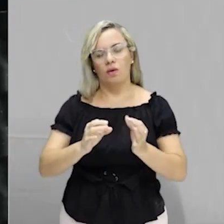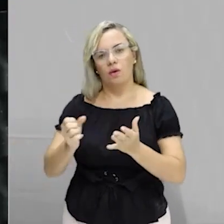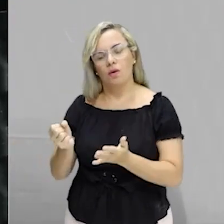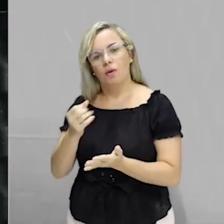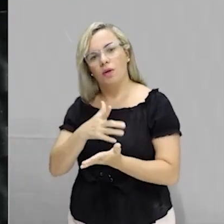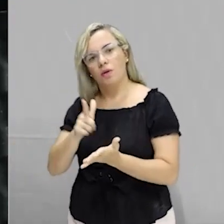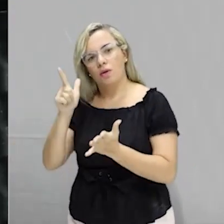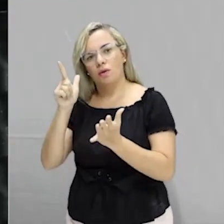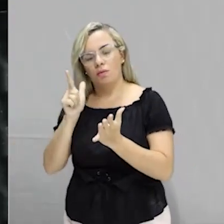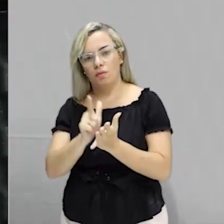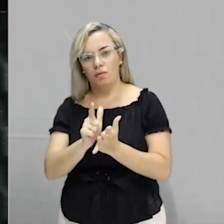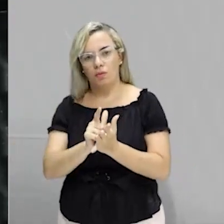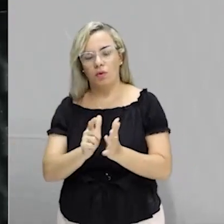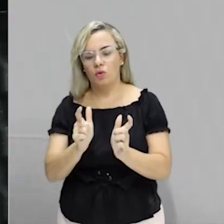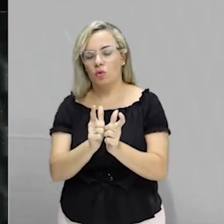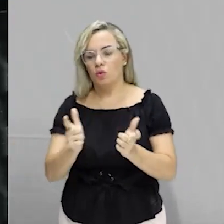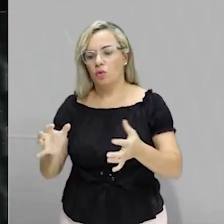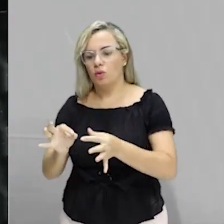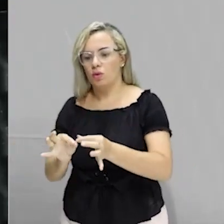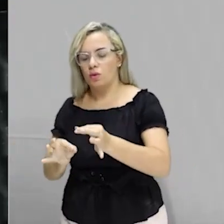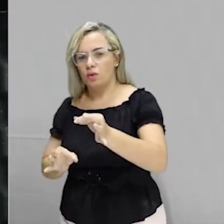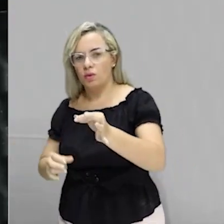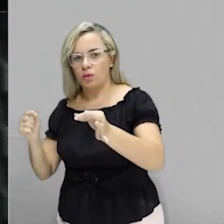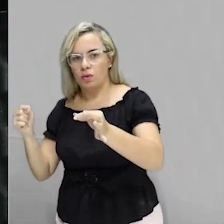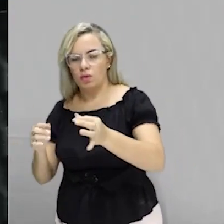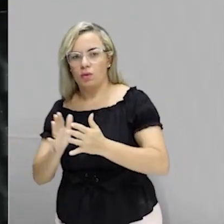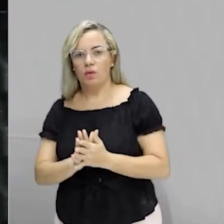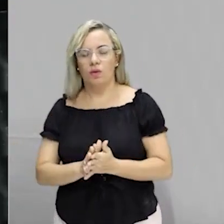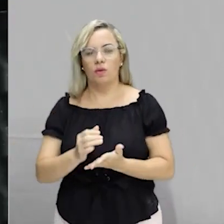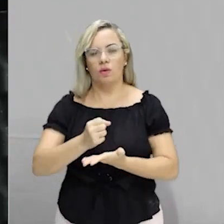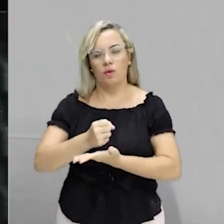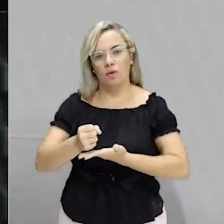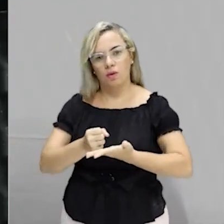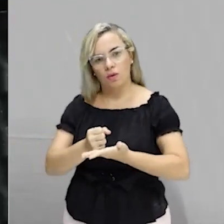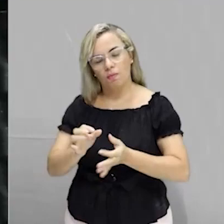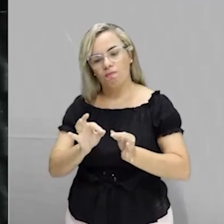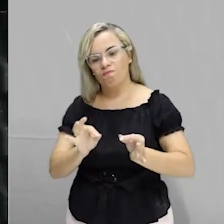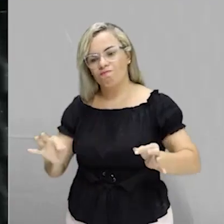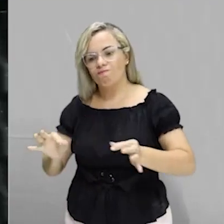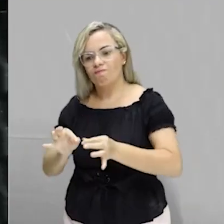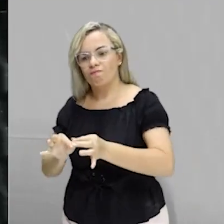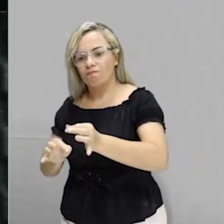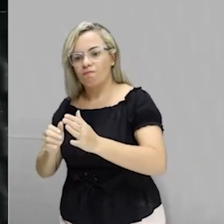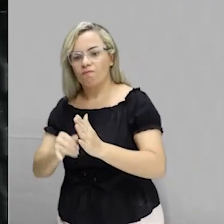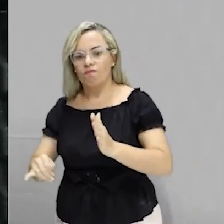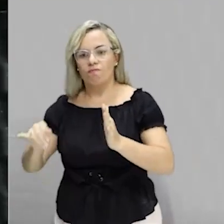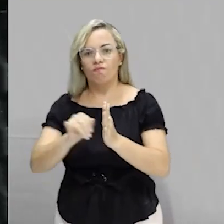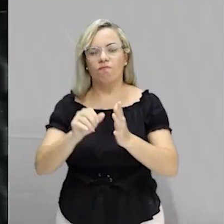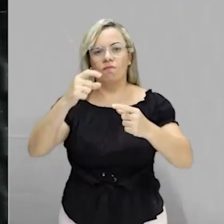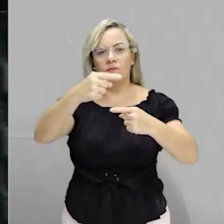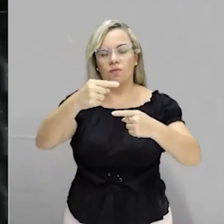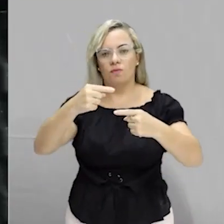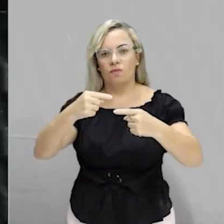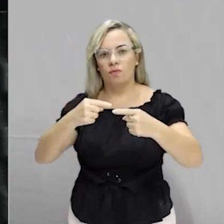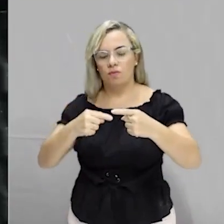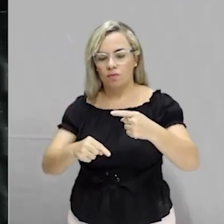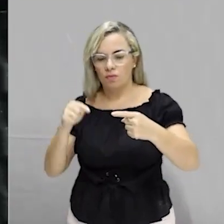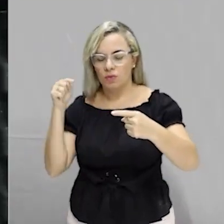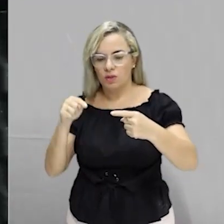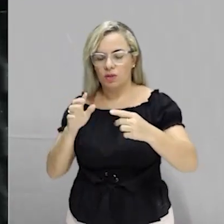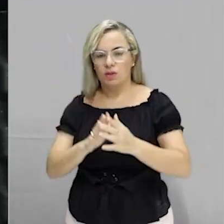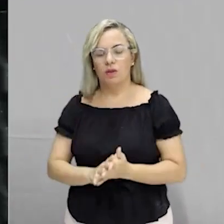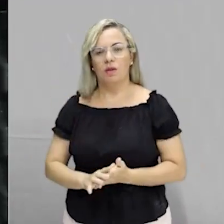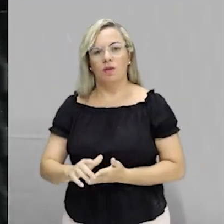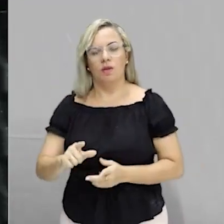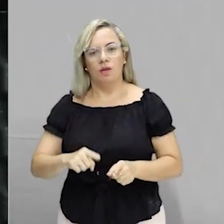novo formato, dentro das condições e, com base nas medidas, eu preciso identificar a razão, levando em conta